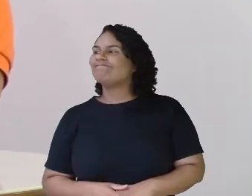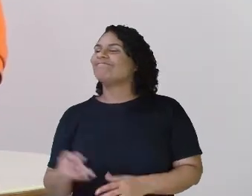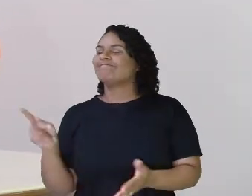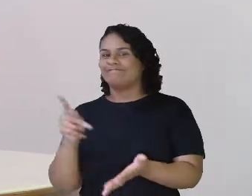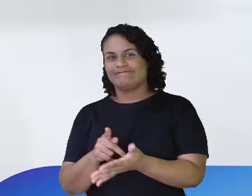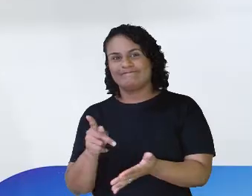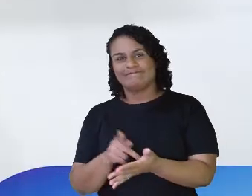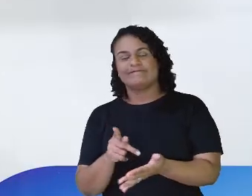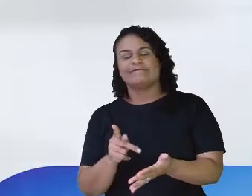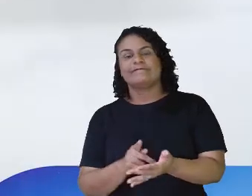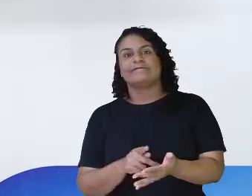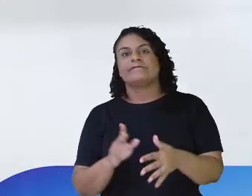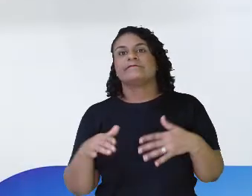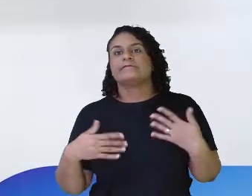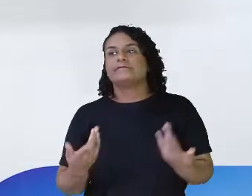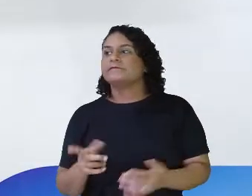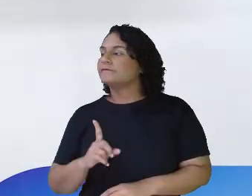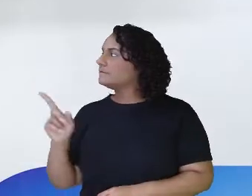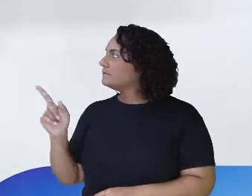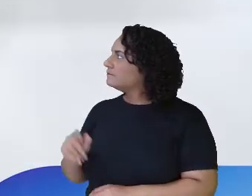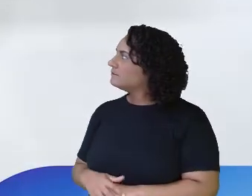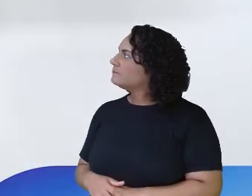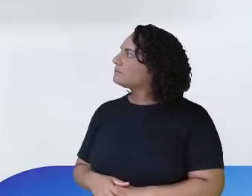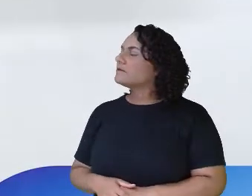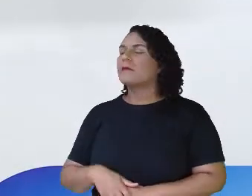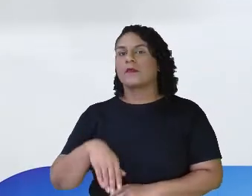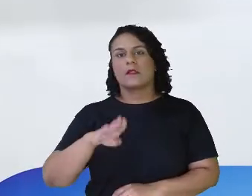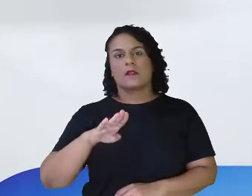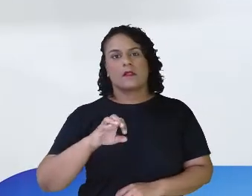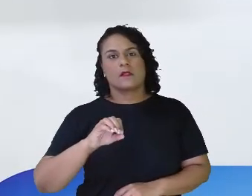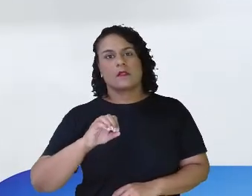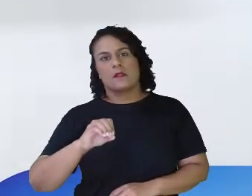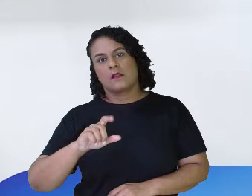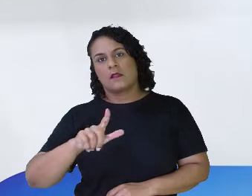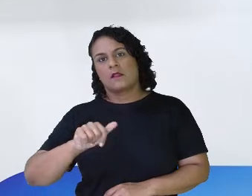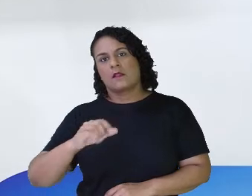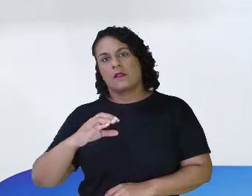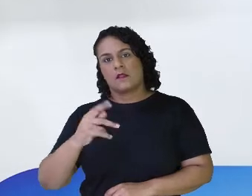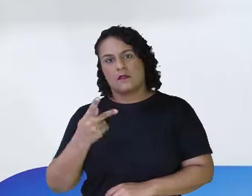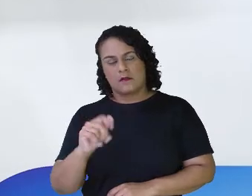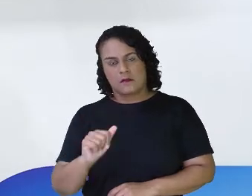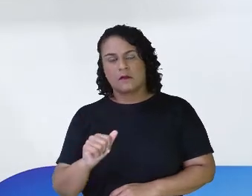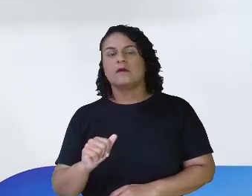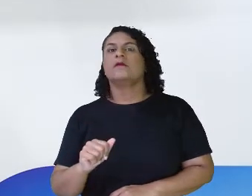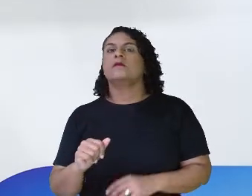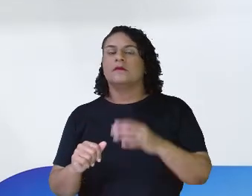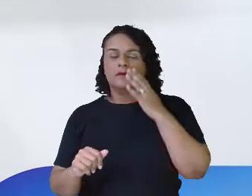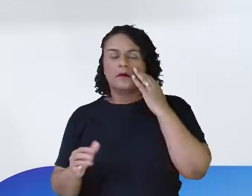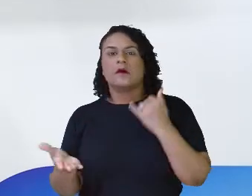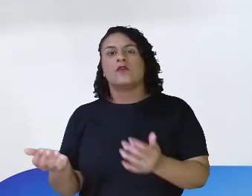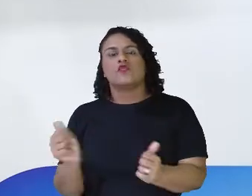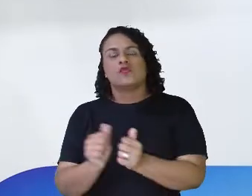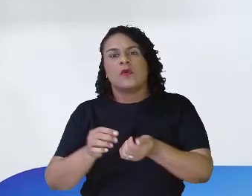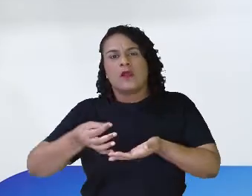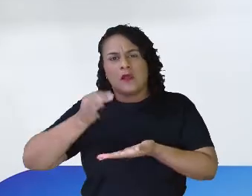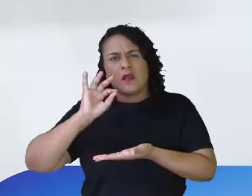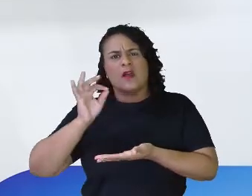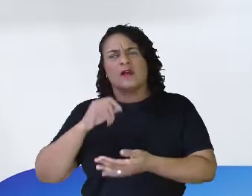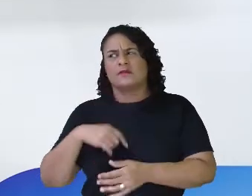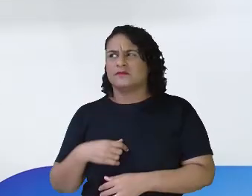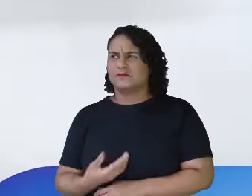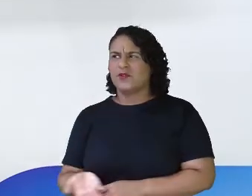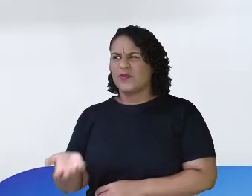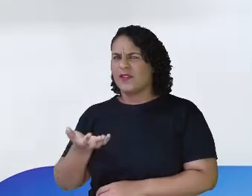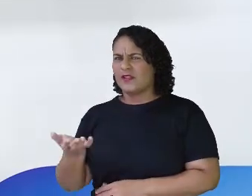mesmo. Então vejam, a bolachinha, ou a bobinha, a bolacha que a gente está comendo agora, tomando um cafezinho. Inclusive até eu queria uma bolachinha